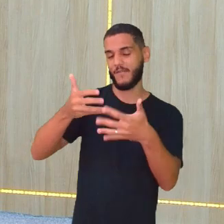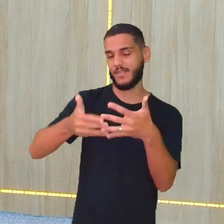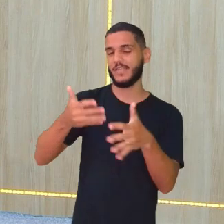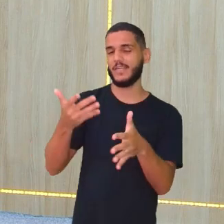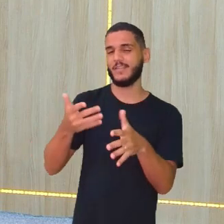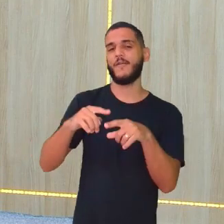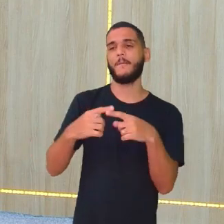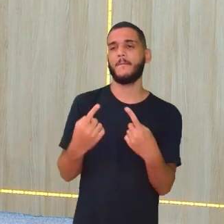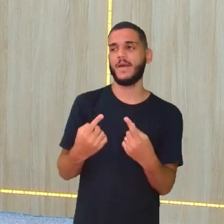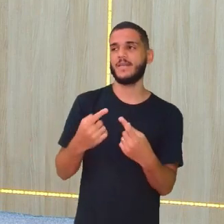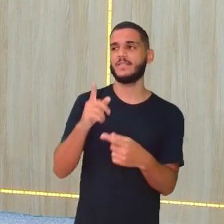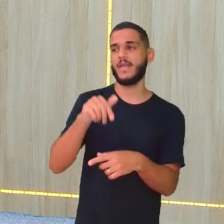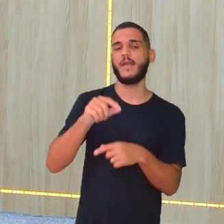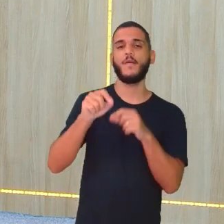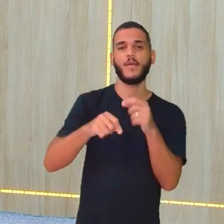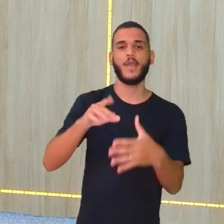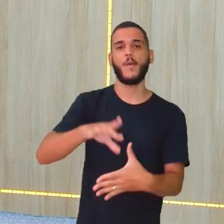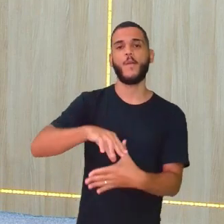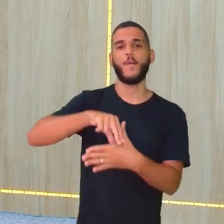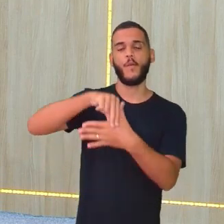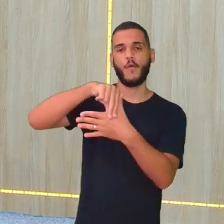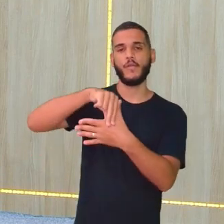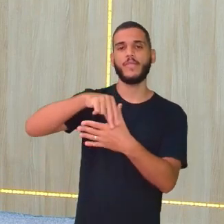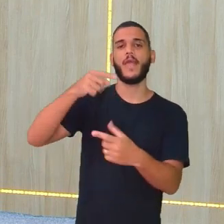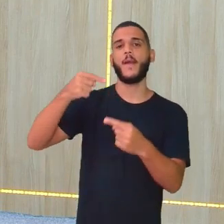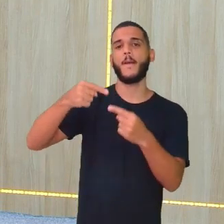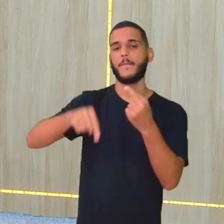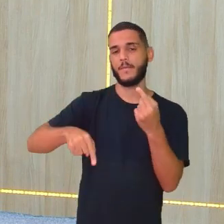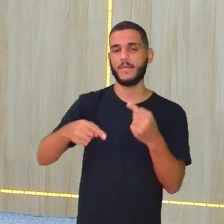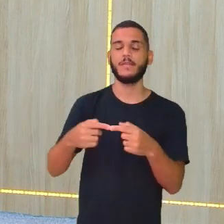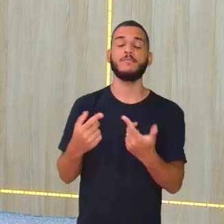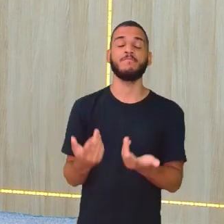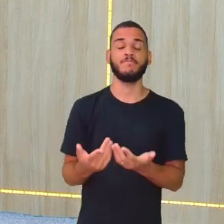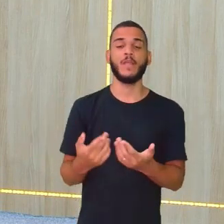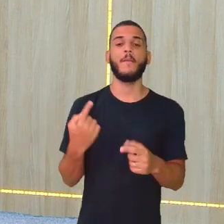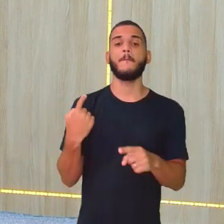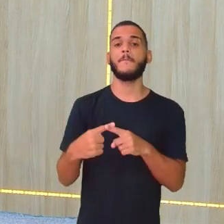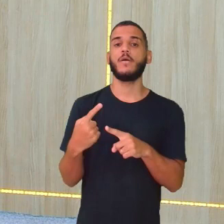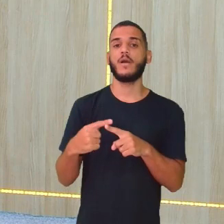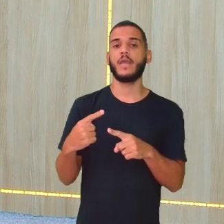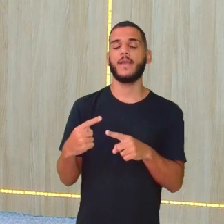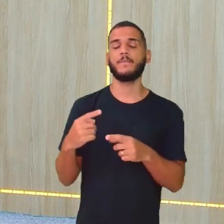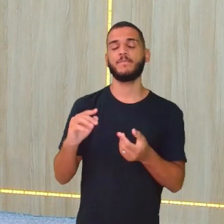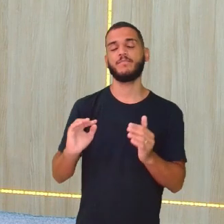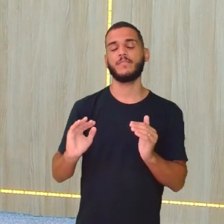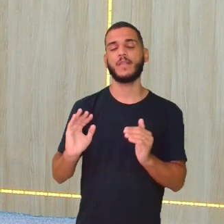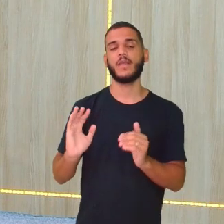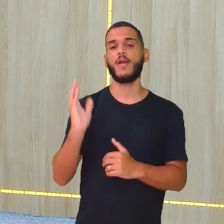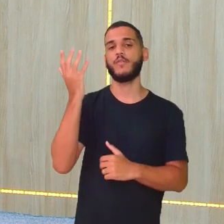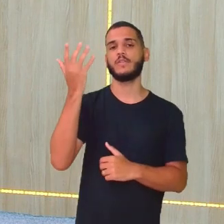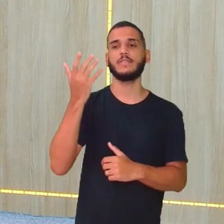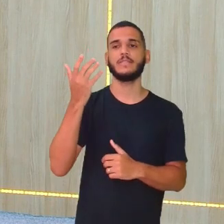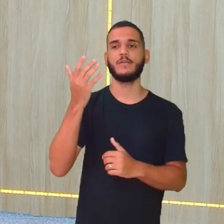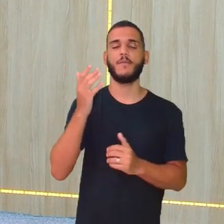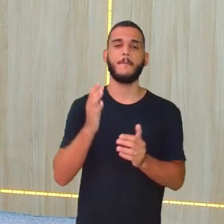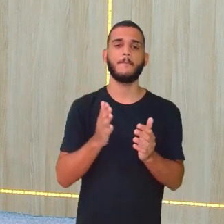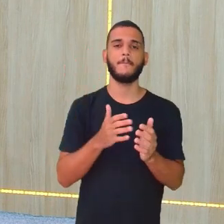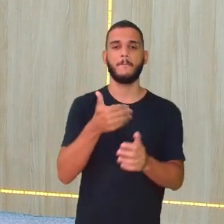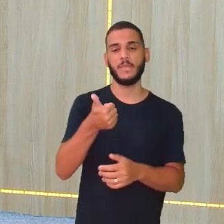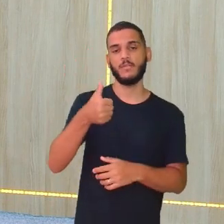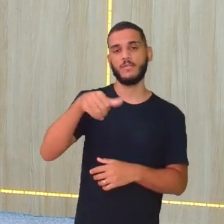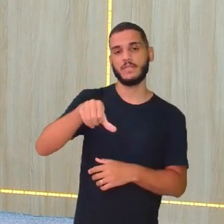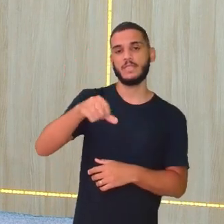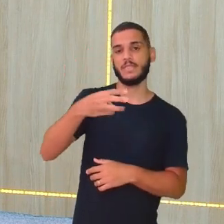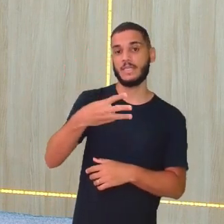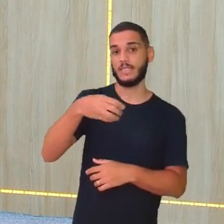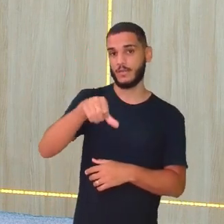é o Cordel Proibido, porque ele aconteceu... se eu não me engano, em